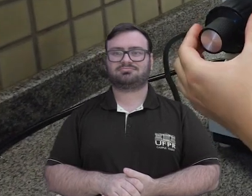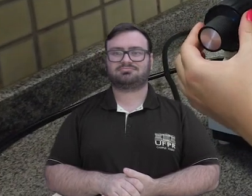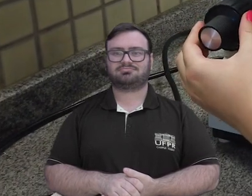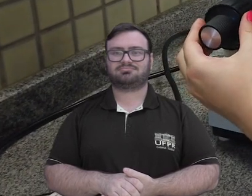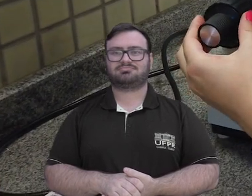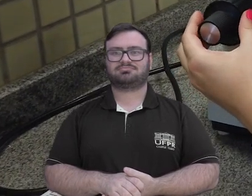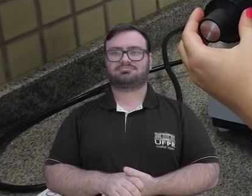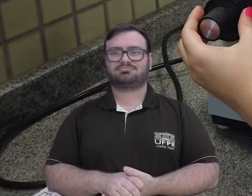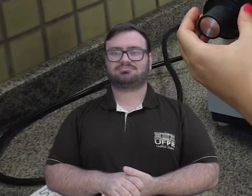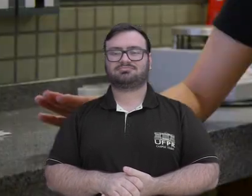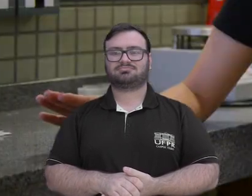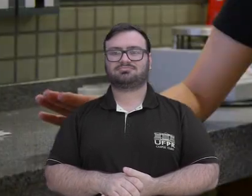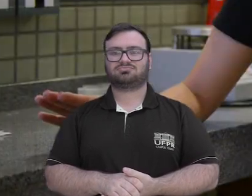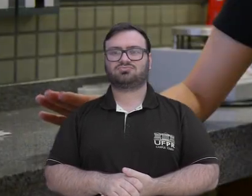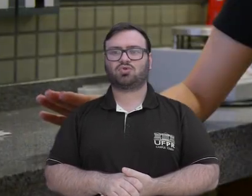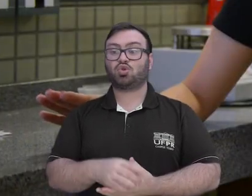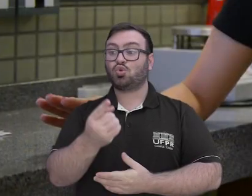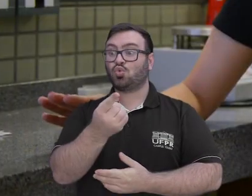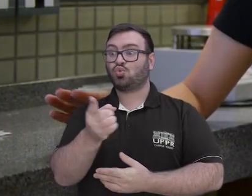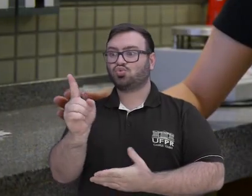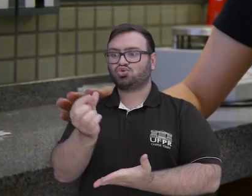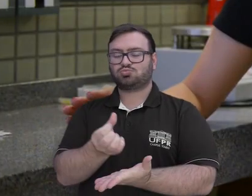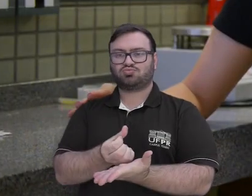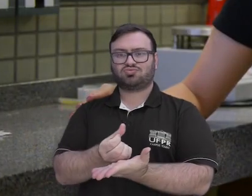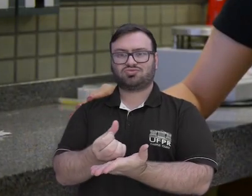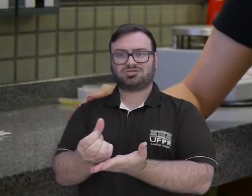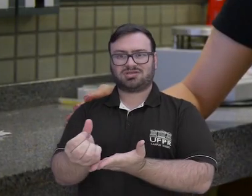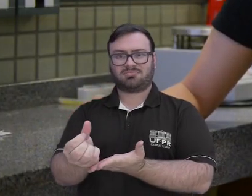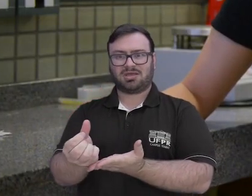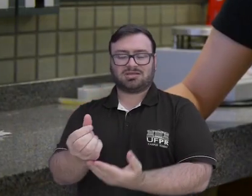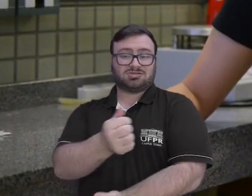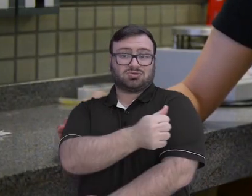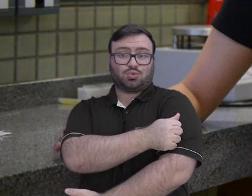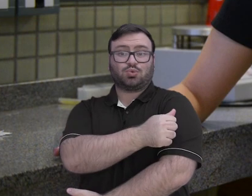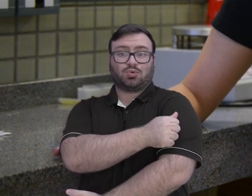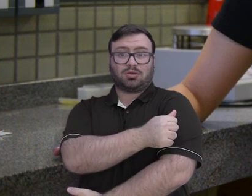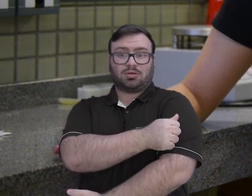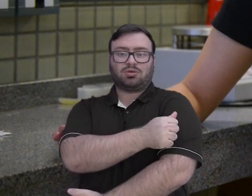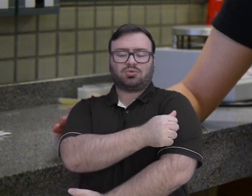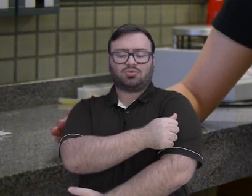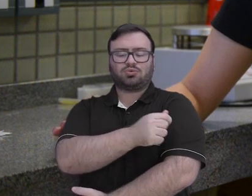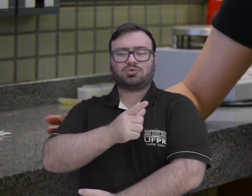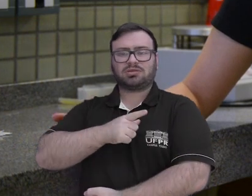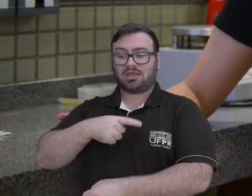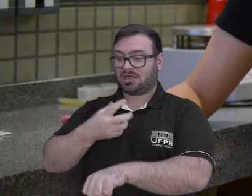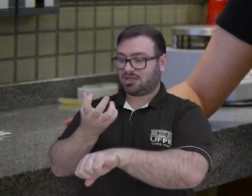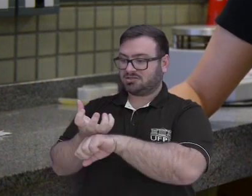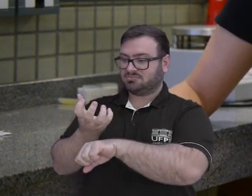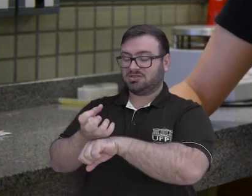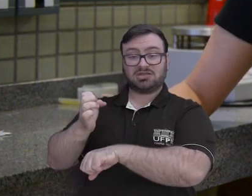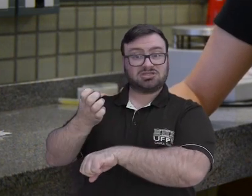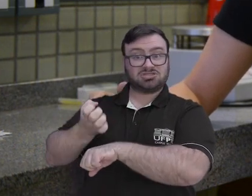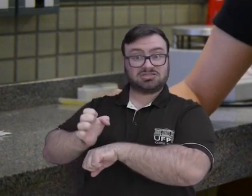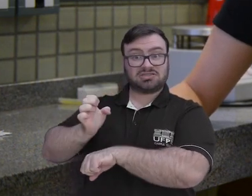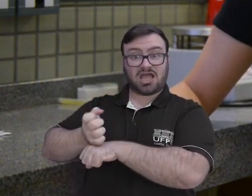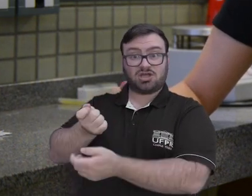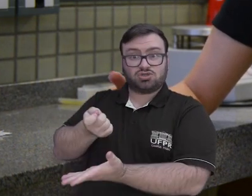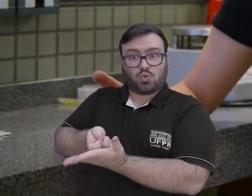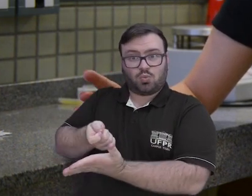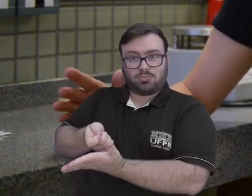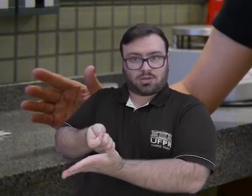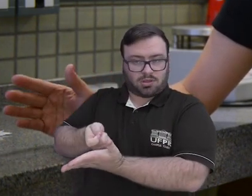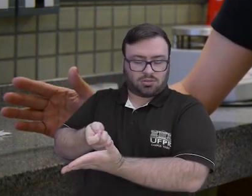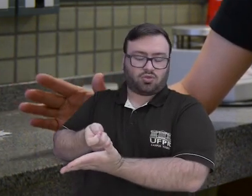No último semestre, os alunos têm a disciplina de estágio obrigatório. Nós